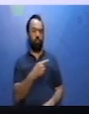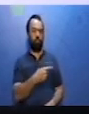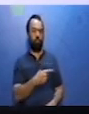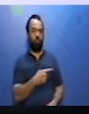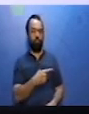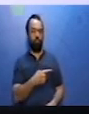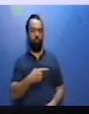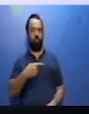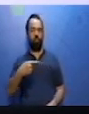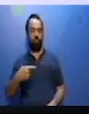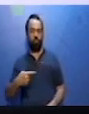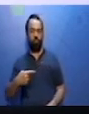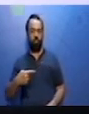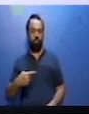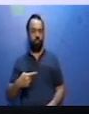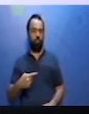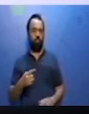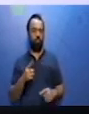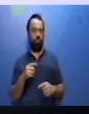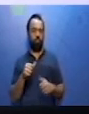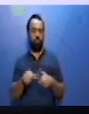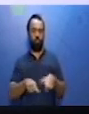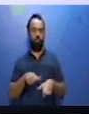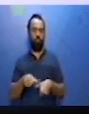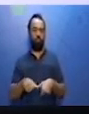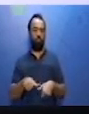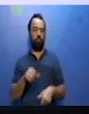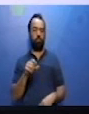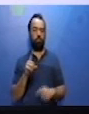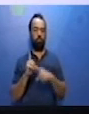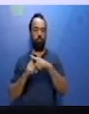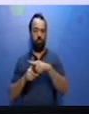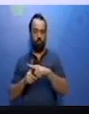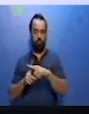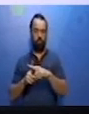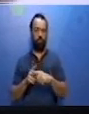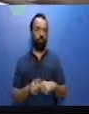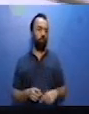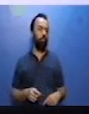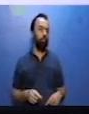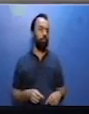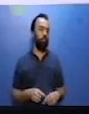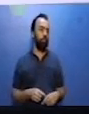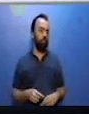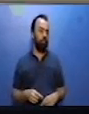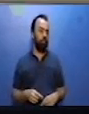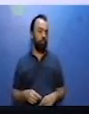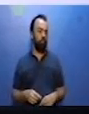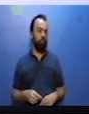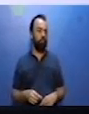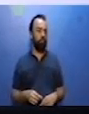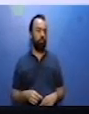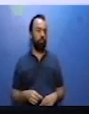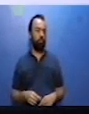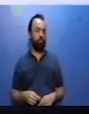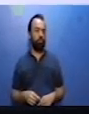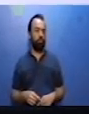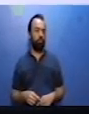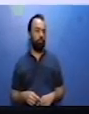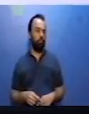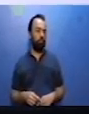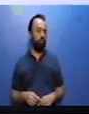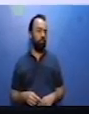menos com aqui fora o menos de dentro menos com menos tá mais regra de sinal da conta de